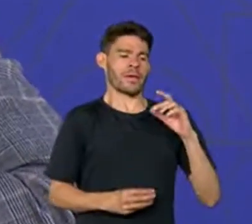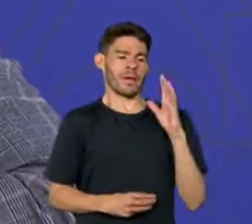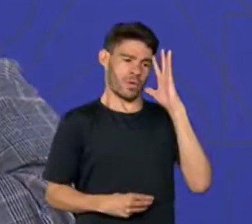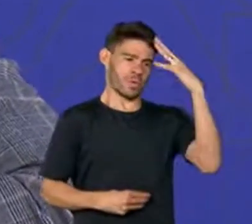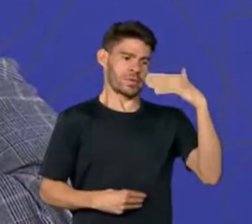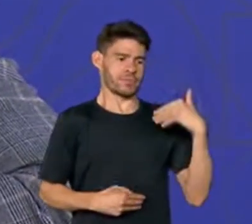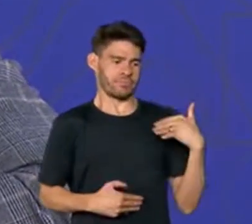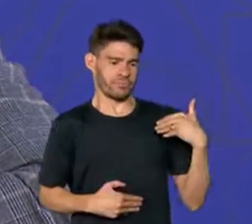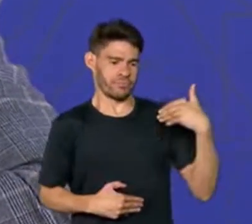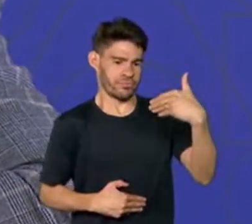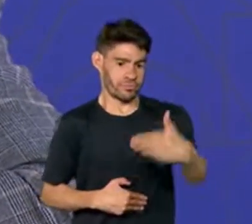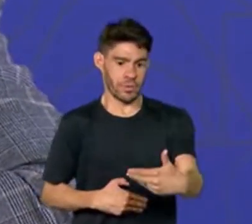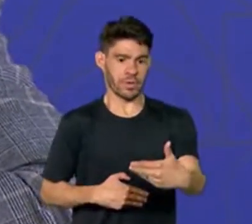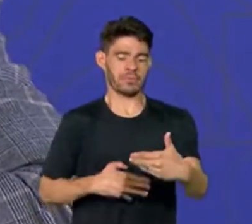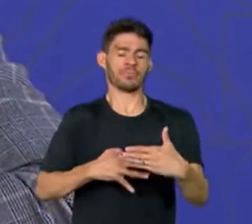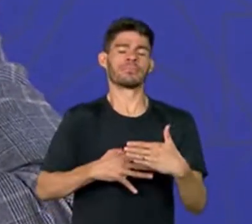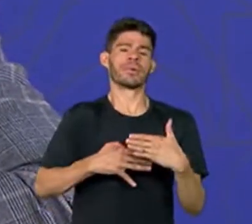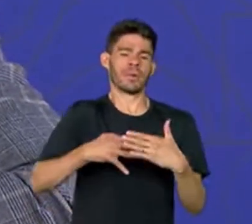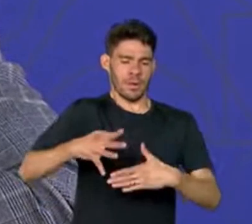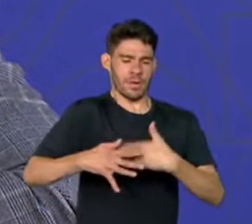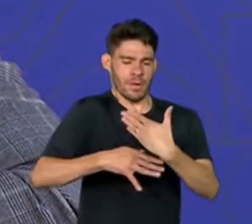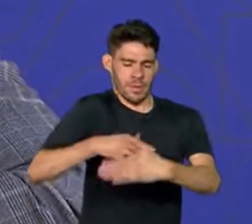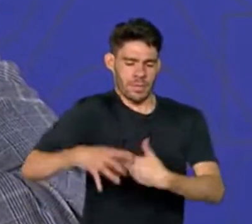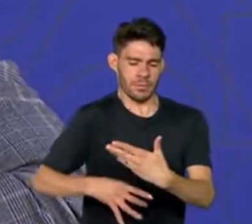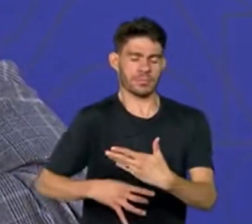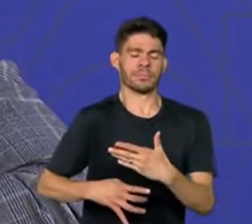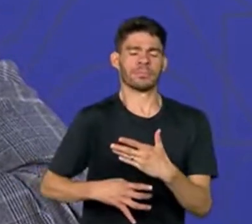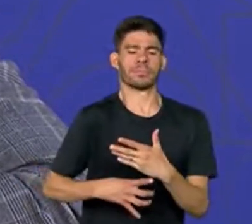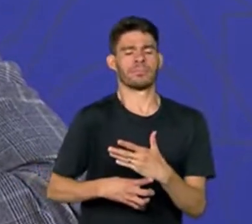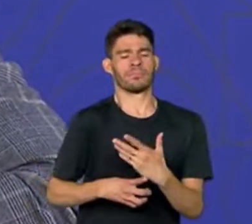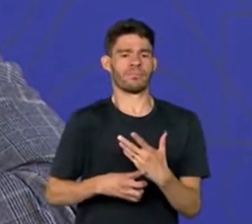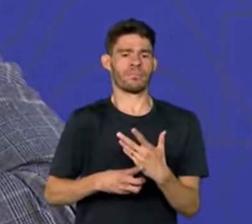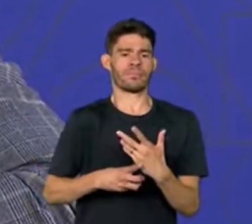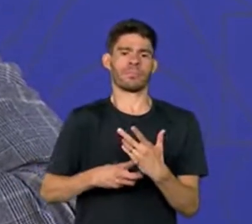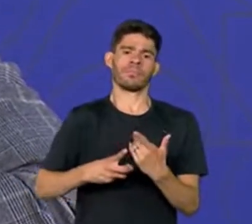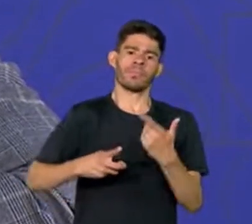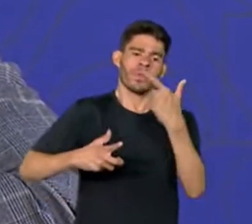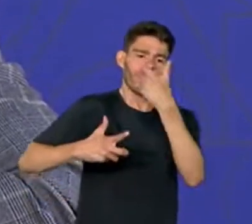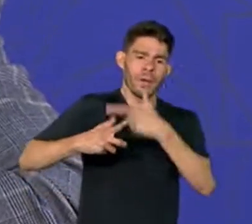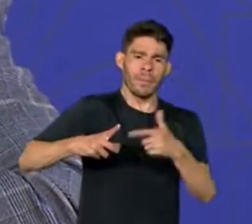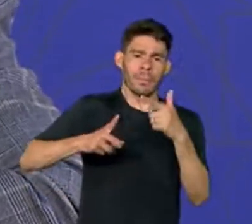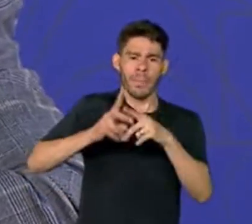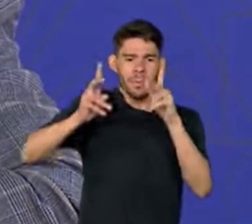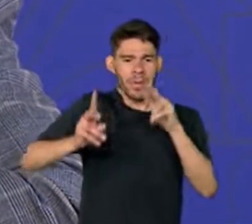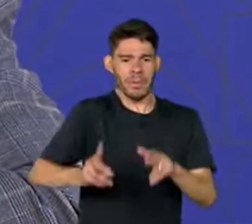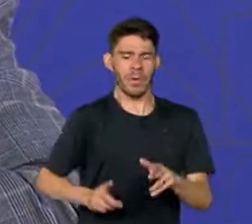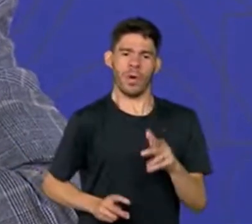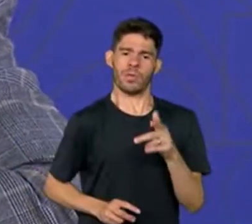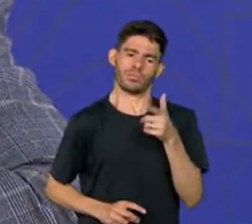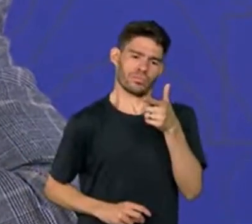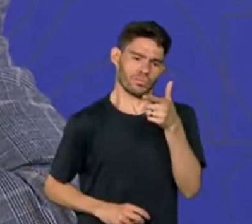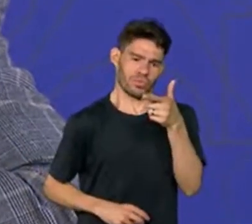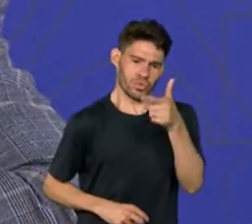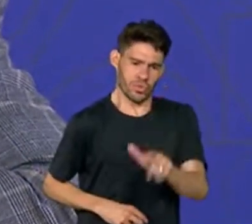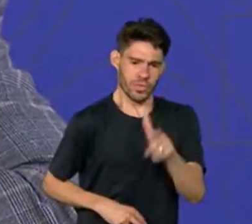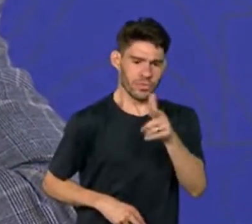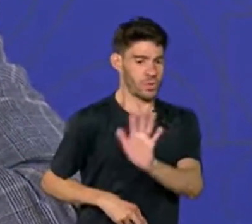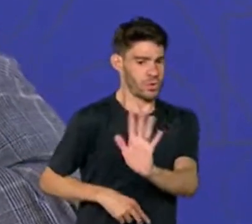nesse processo, para que as mesmas falhas não se configurem, para que, de fato, a